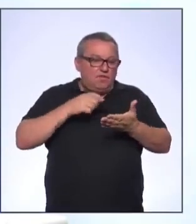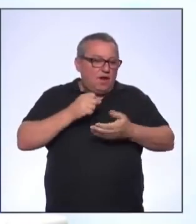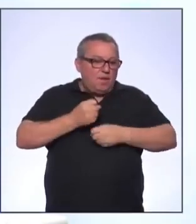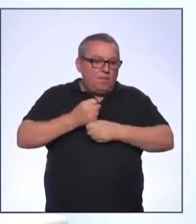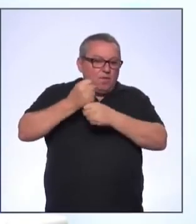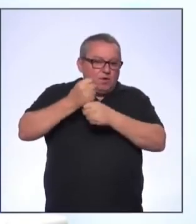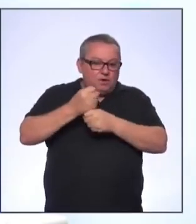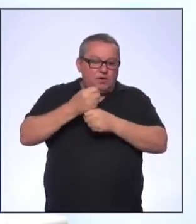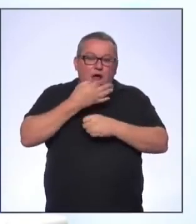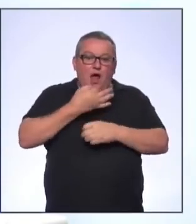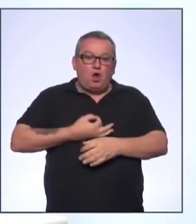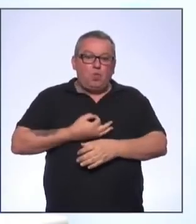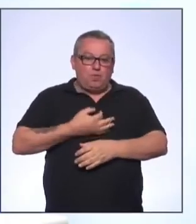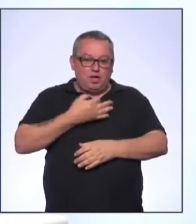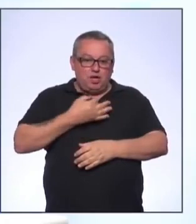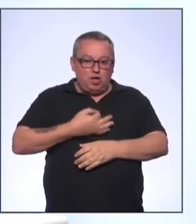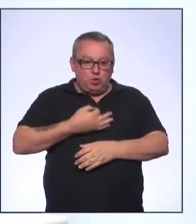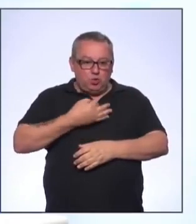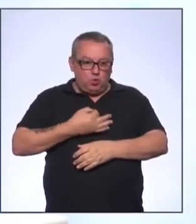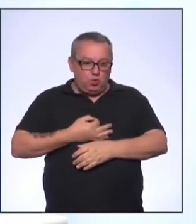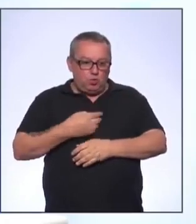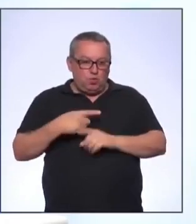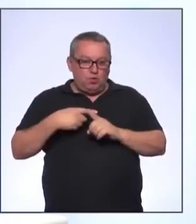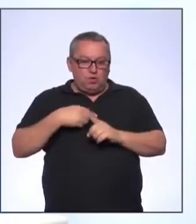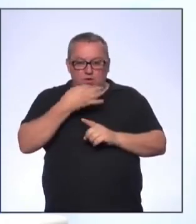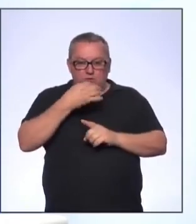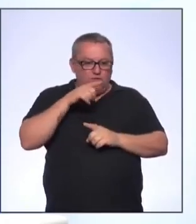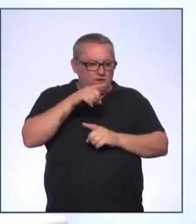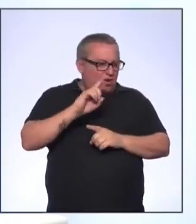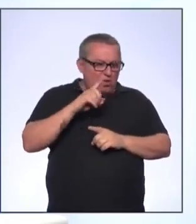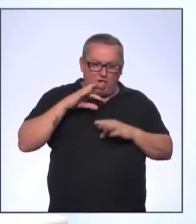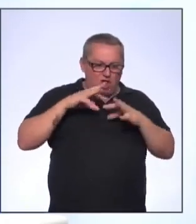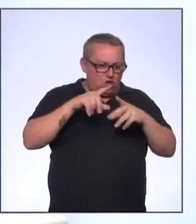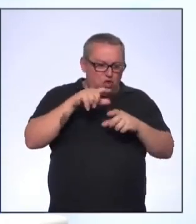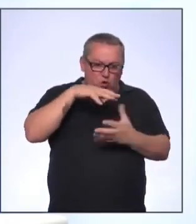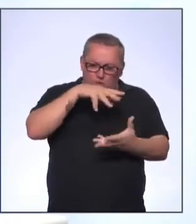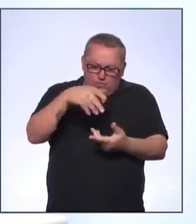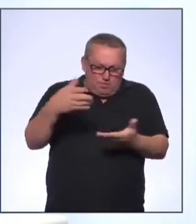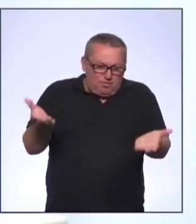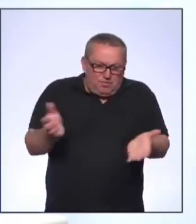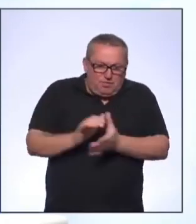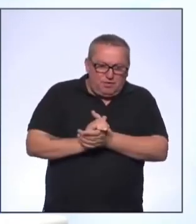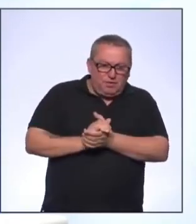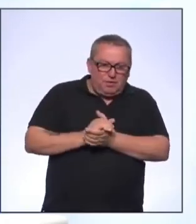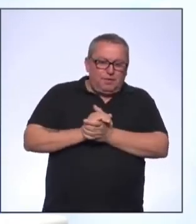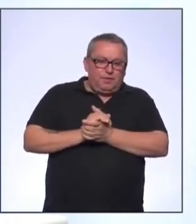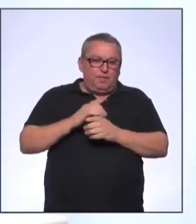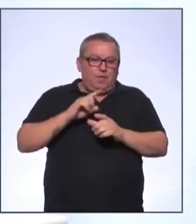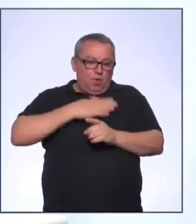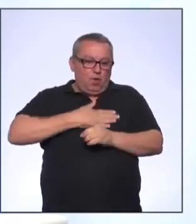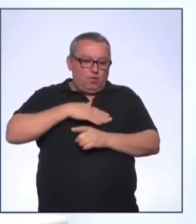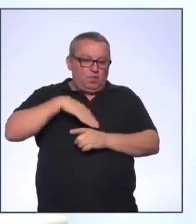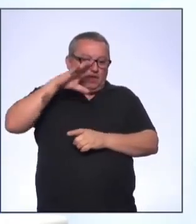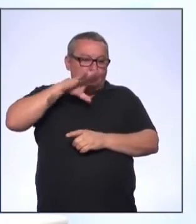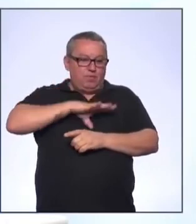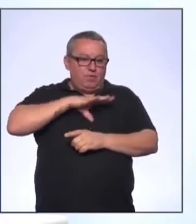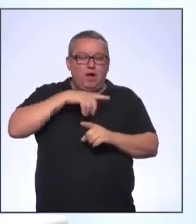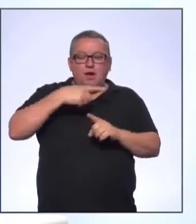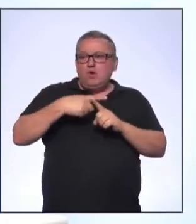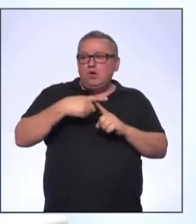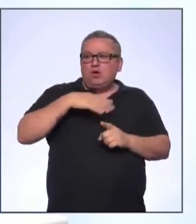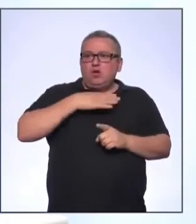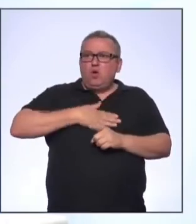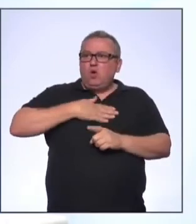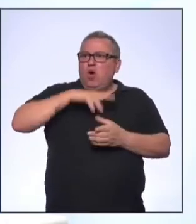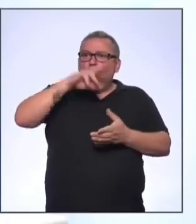em argumentos. Olha, você não pode ir porque você não é todo mundo, é um argumento. Eu gosto mais de português porque eu gosto muito